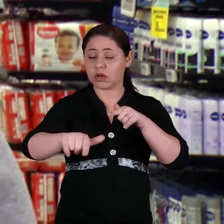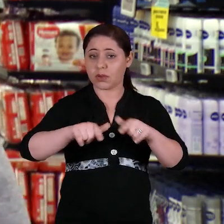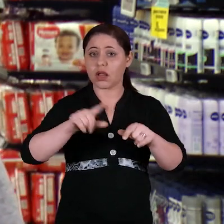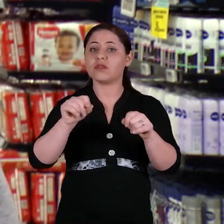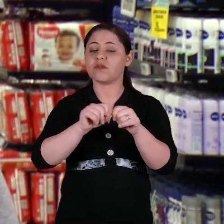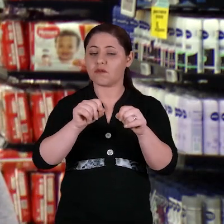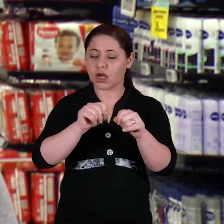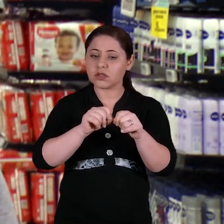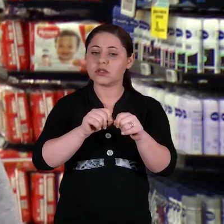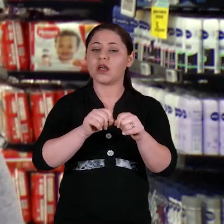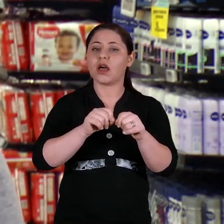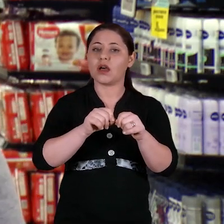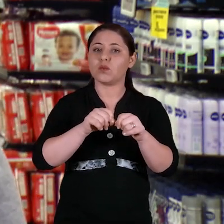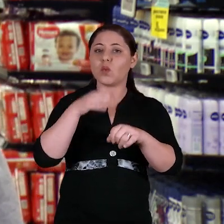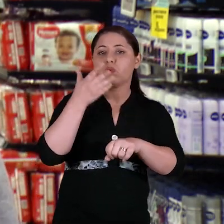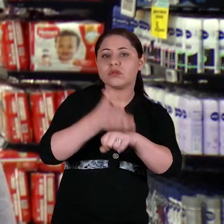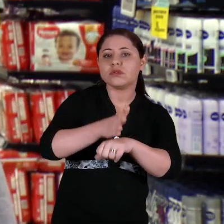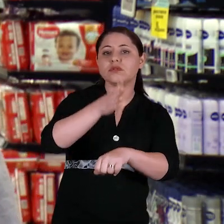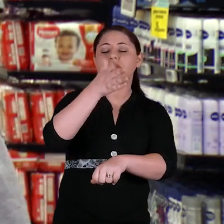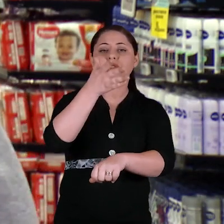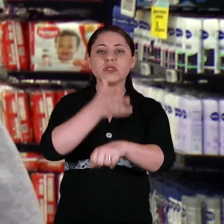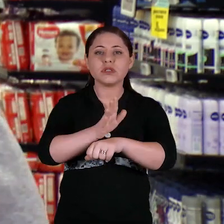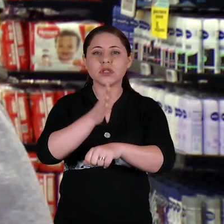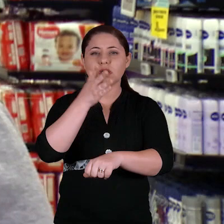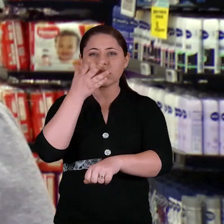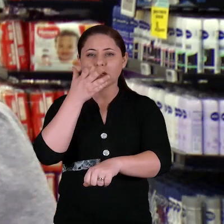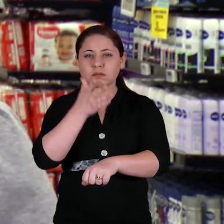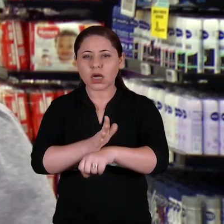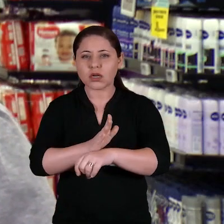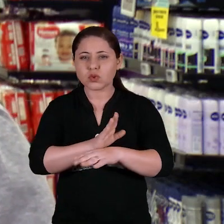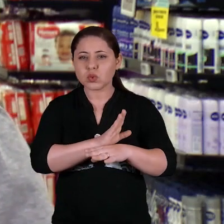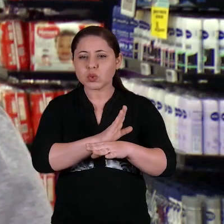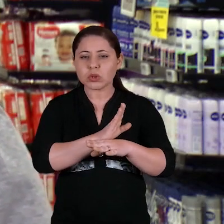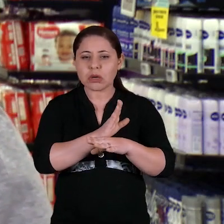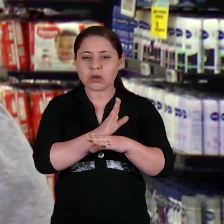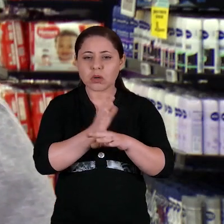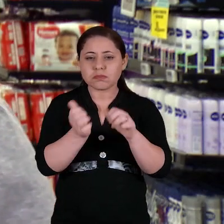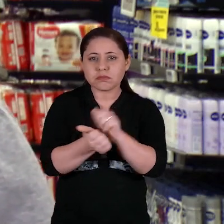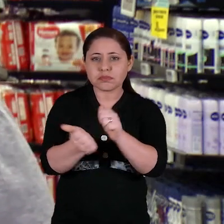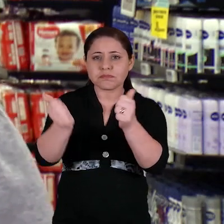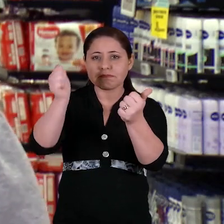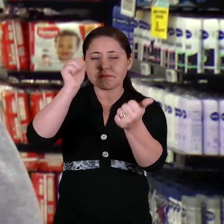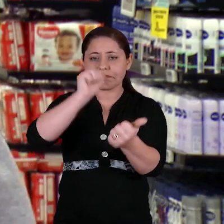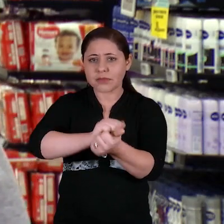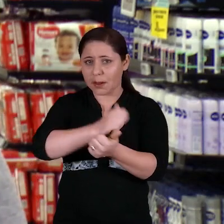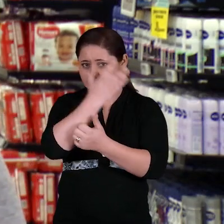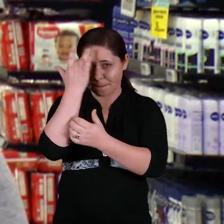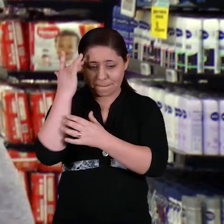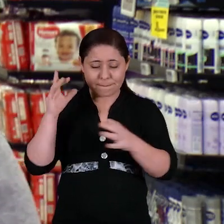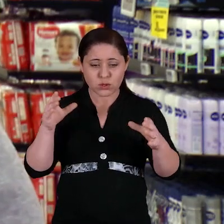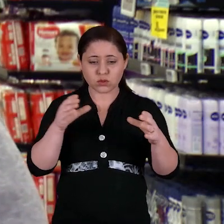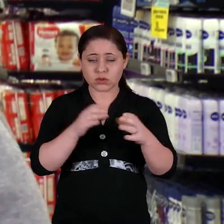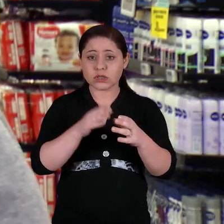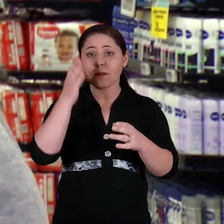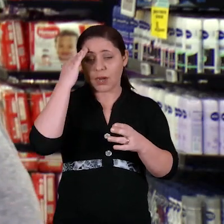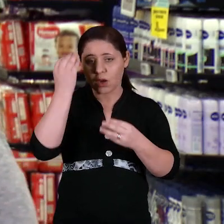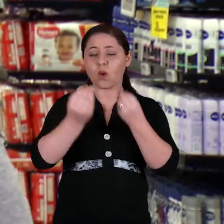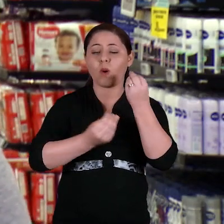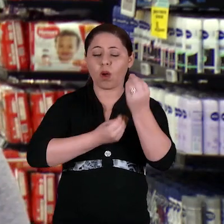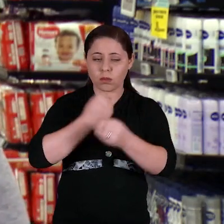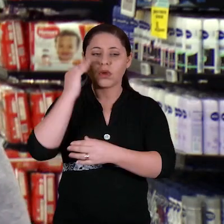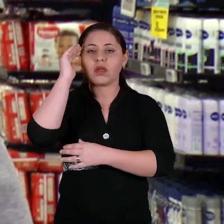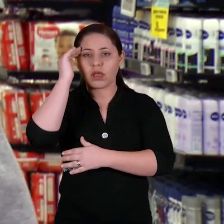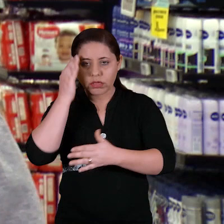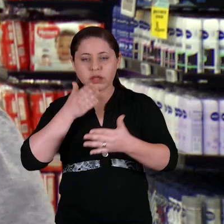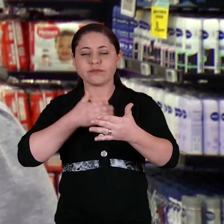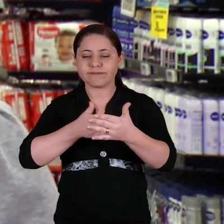uma sensibilização, uma preparação da equipe para que saiba como lidar, entenda as limitações,